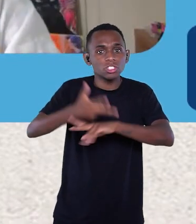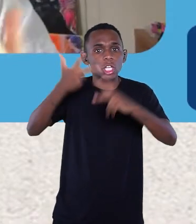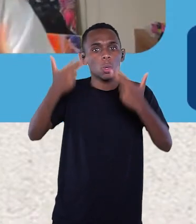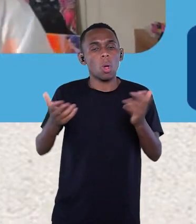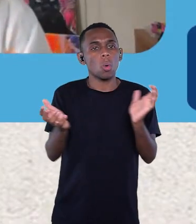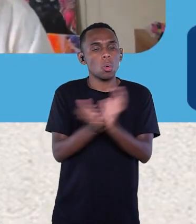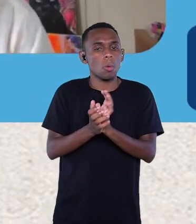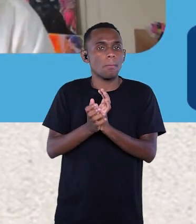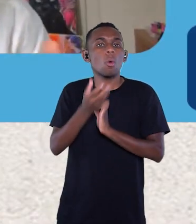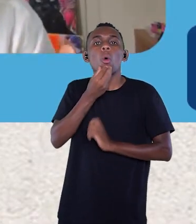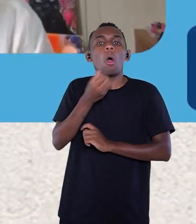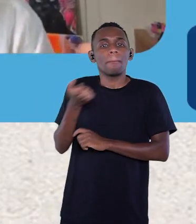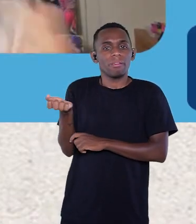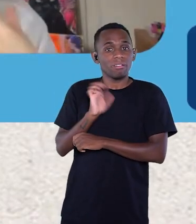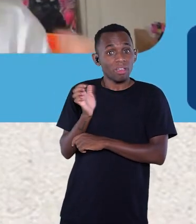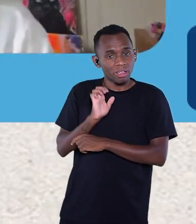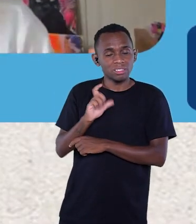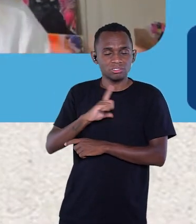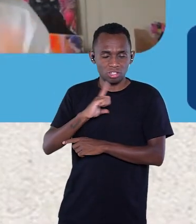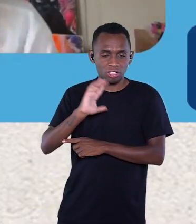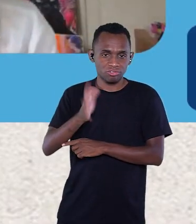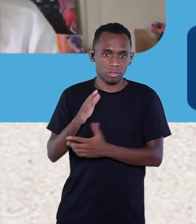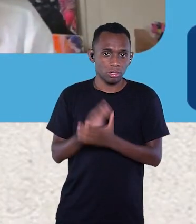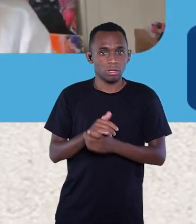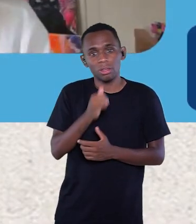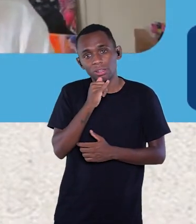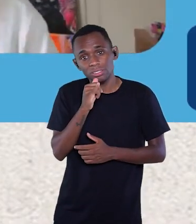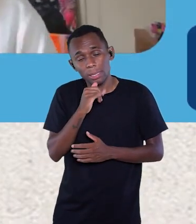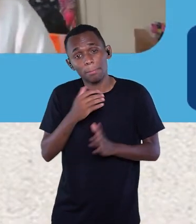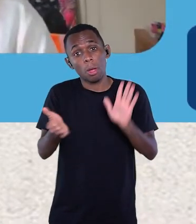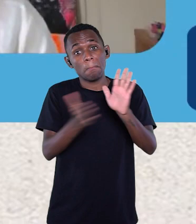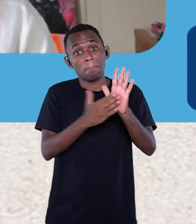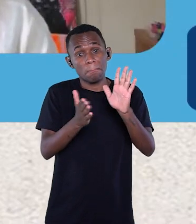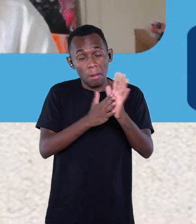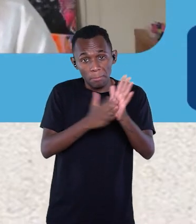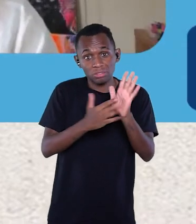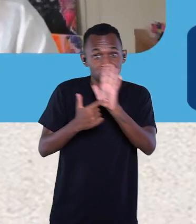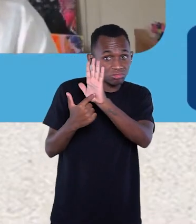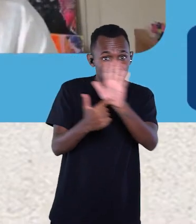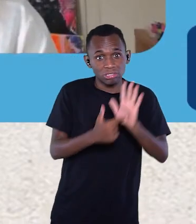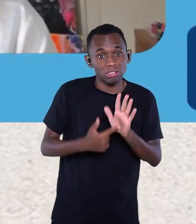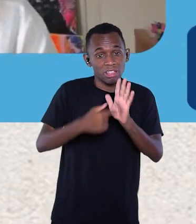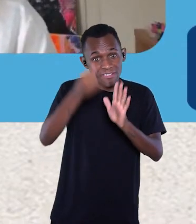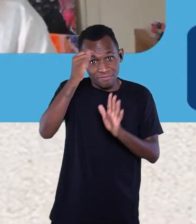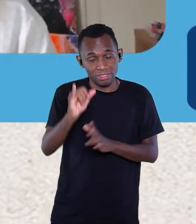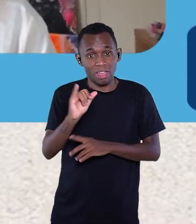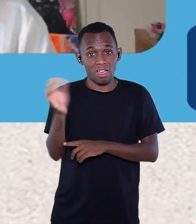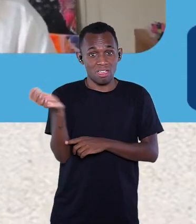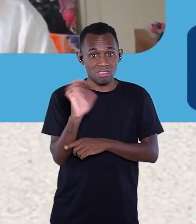que os homens gays tiveram. Então, até uma propaganda anti-gay, assim, ela